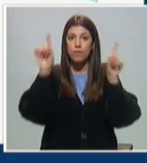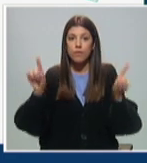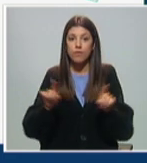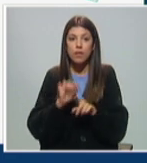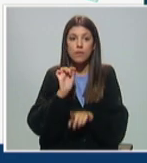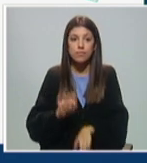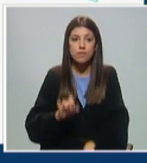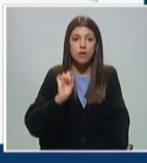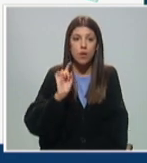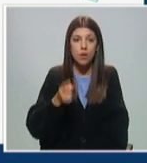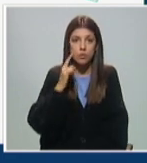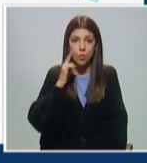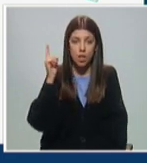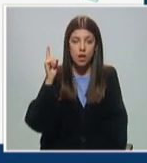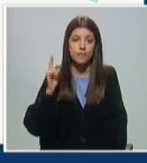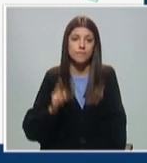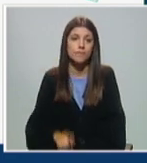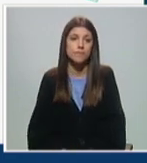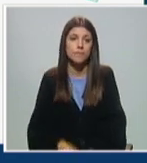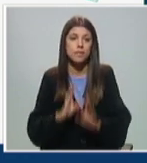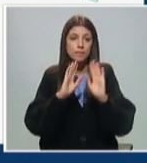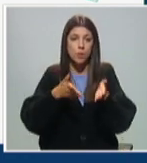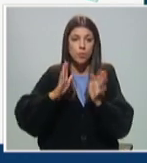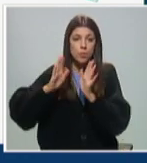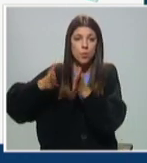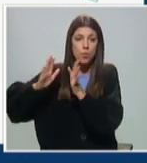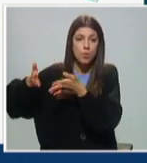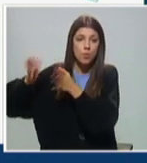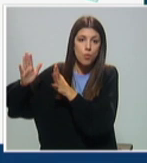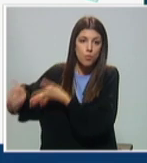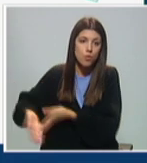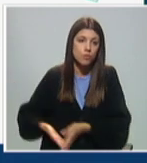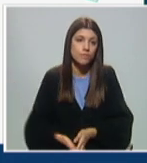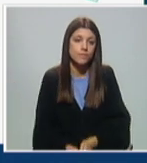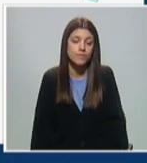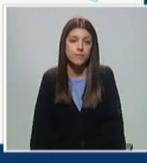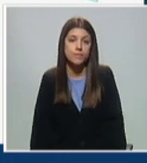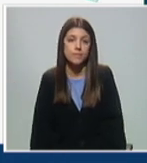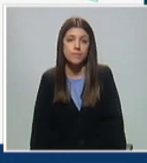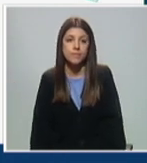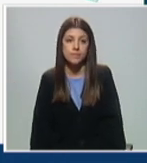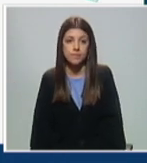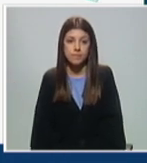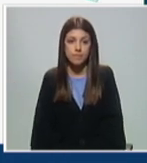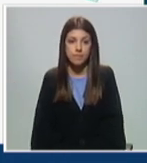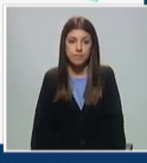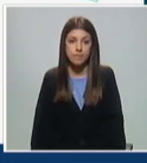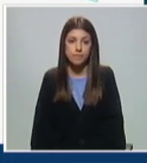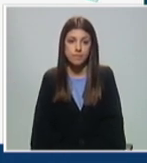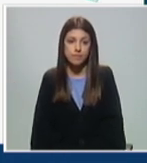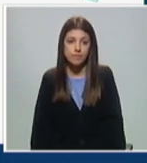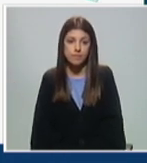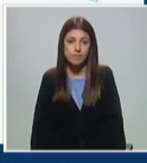Temos os menus ou separadores, base, inserir, esquema da página, fórmulas, dados, rever, ver.